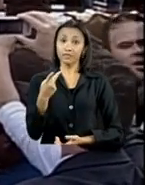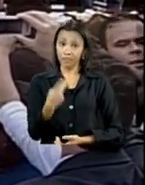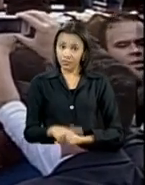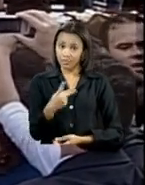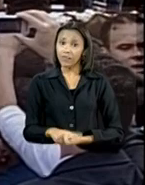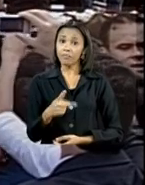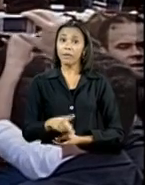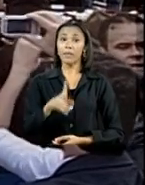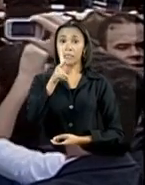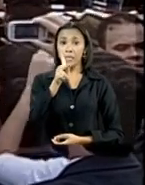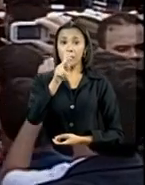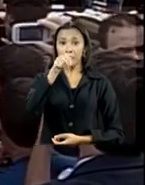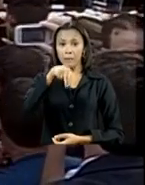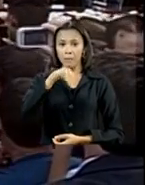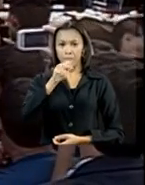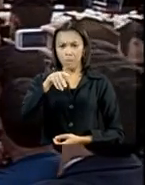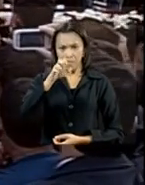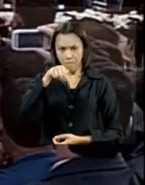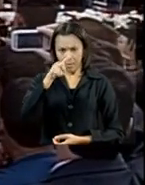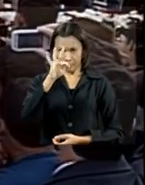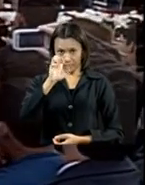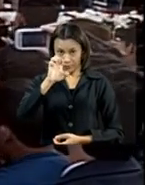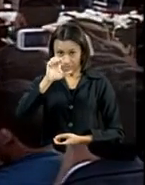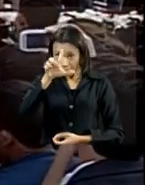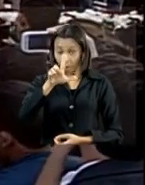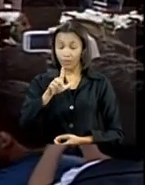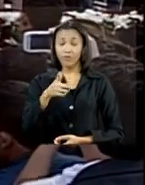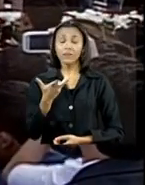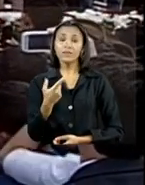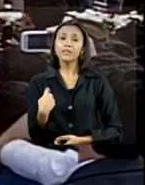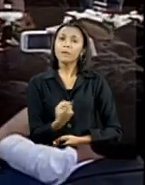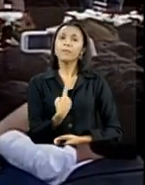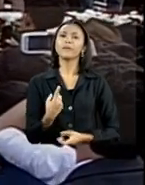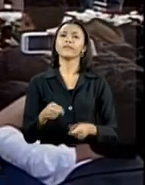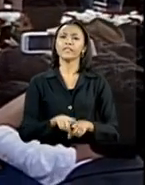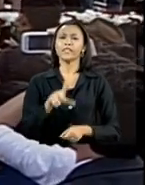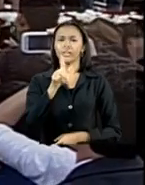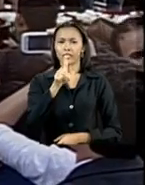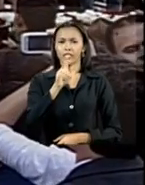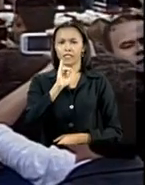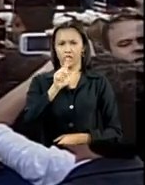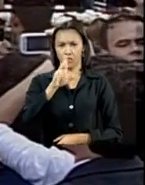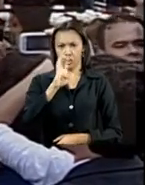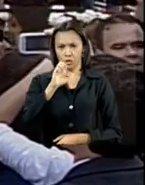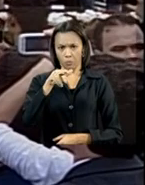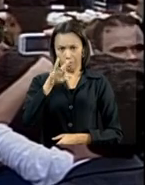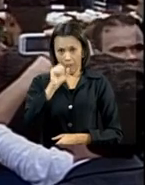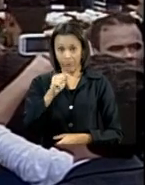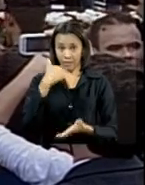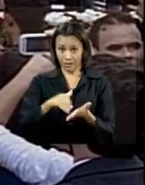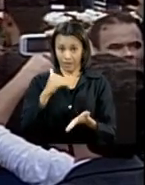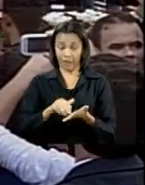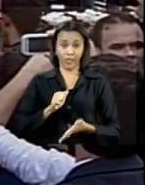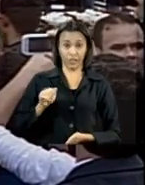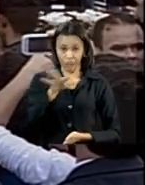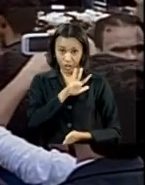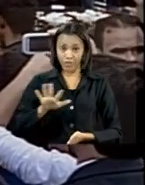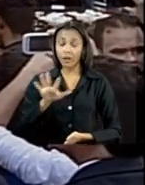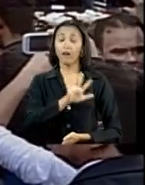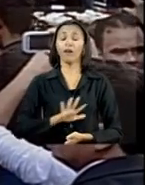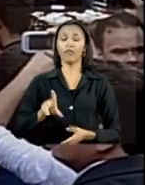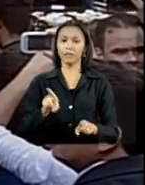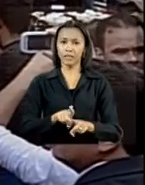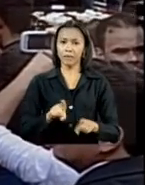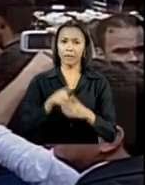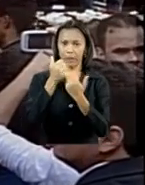Fernando Pimentel o nosso querido Gilberto Carvalho da Secretaria Geral e